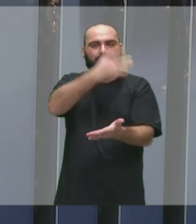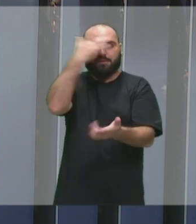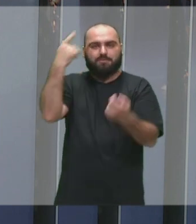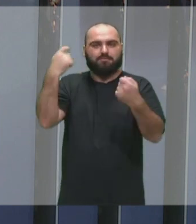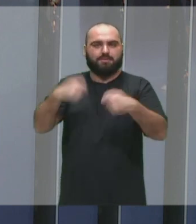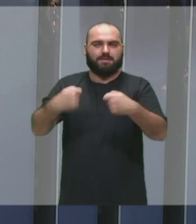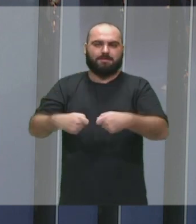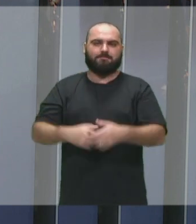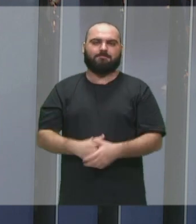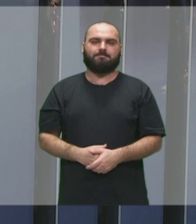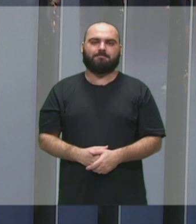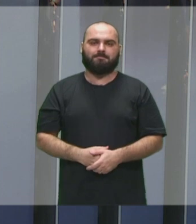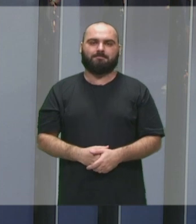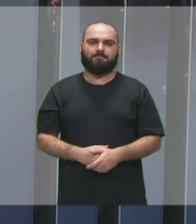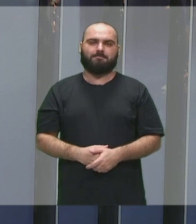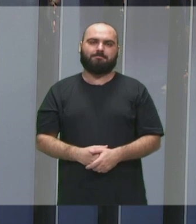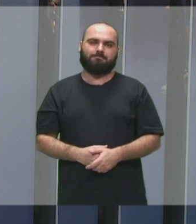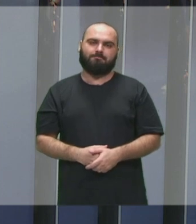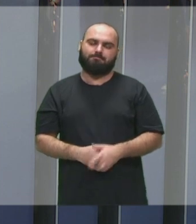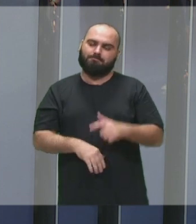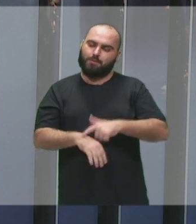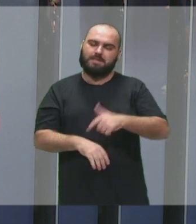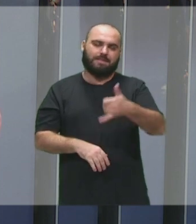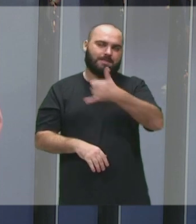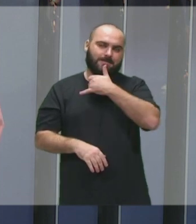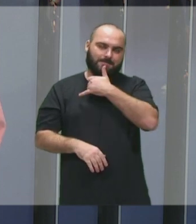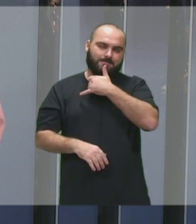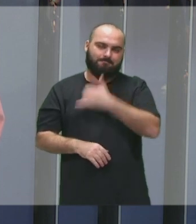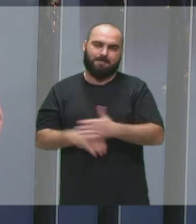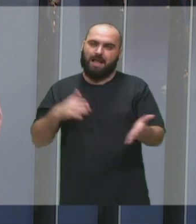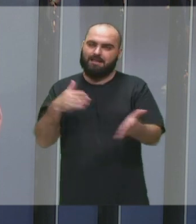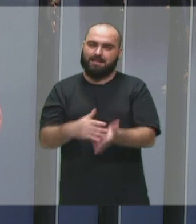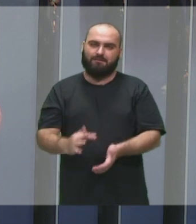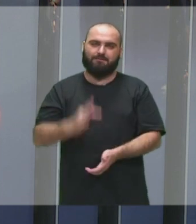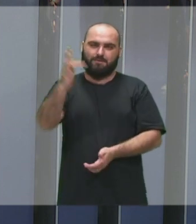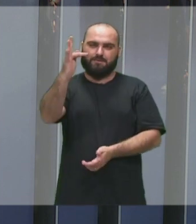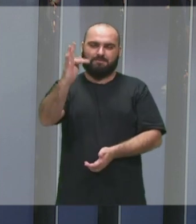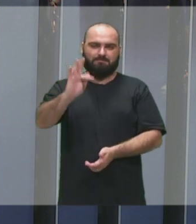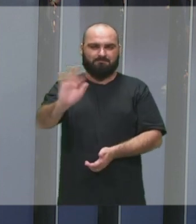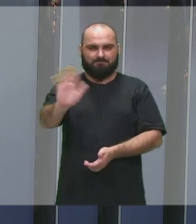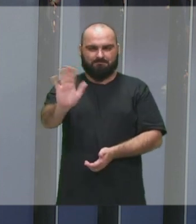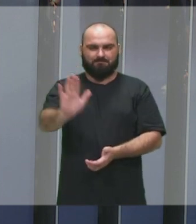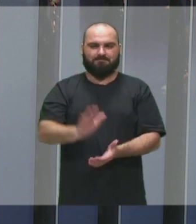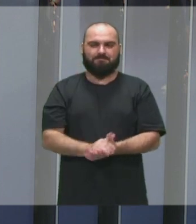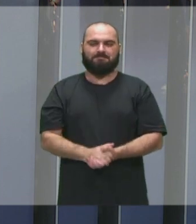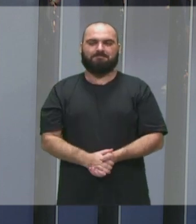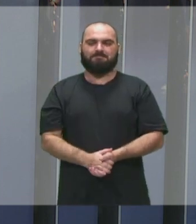esse triste problema. Até o próximo Conversa Cultural.